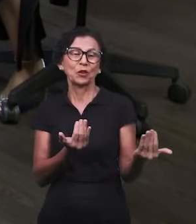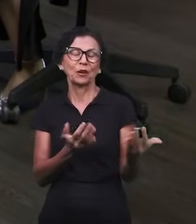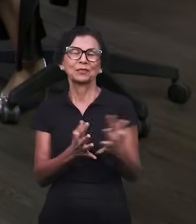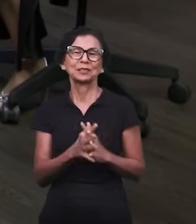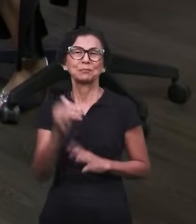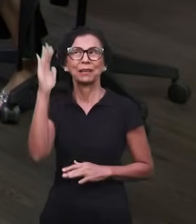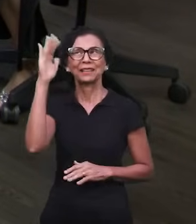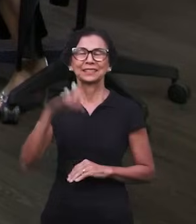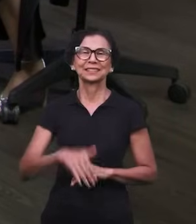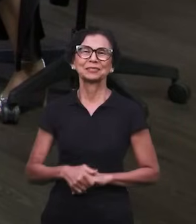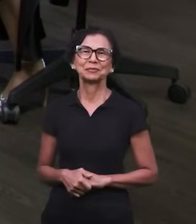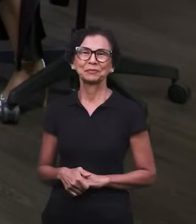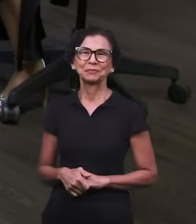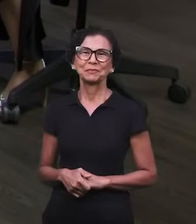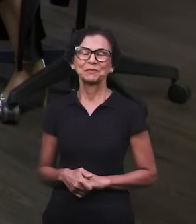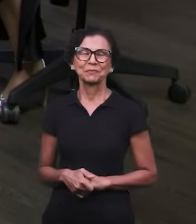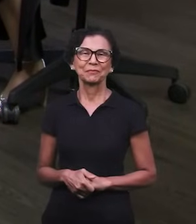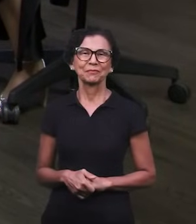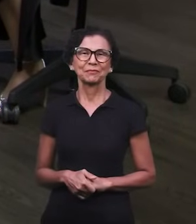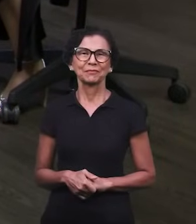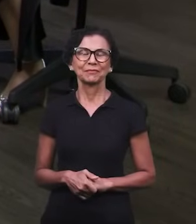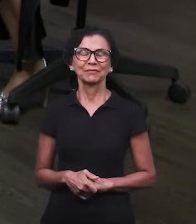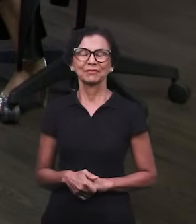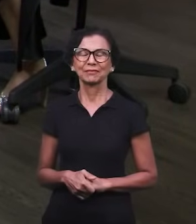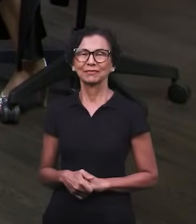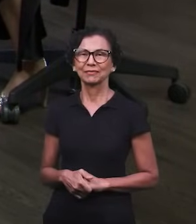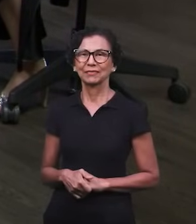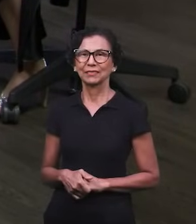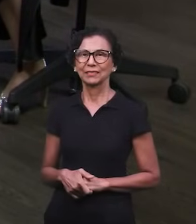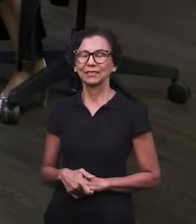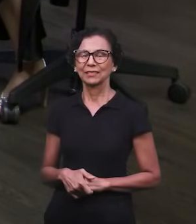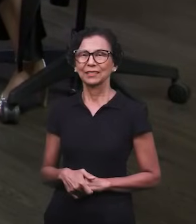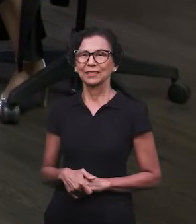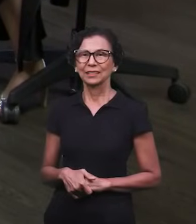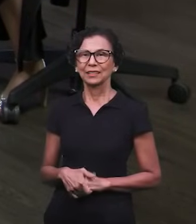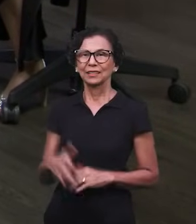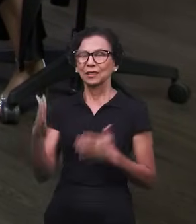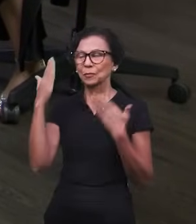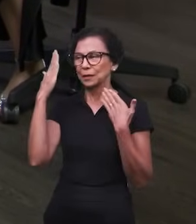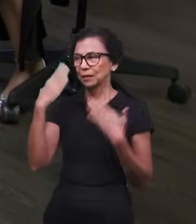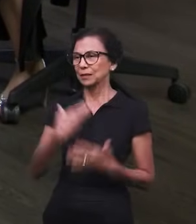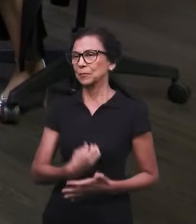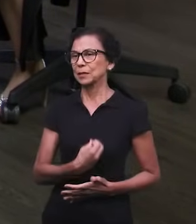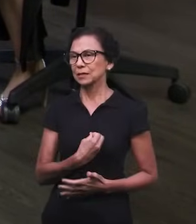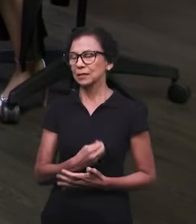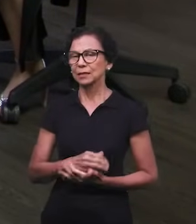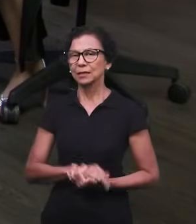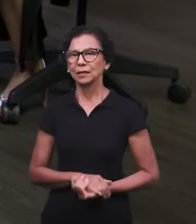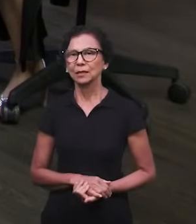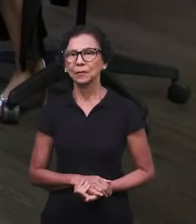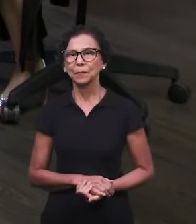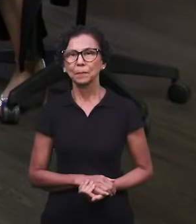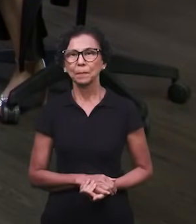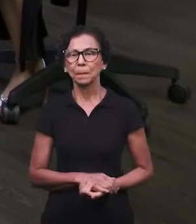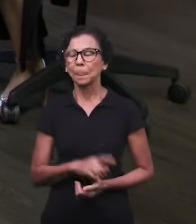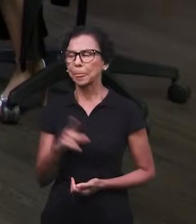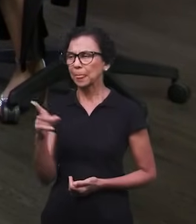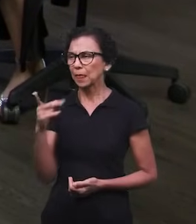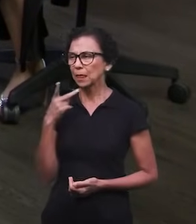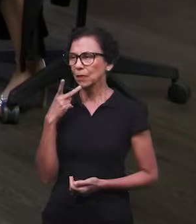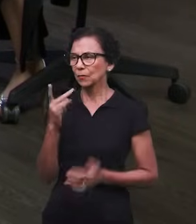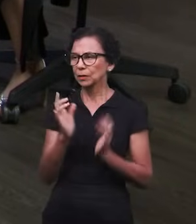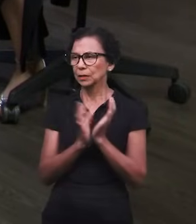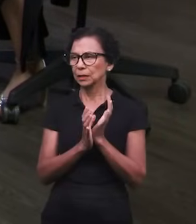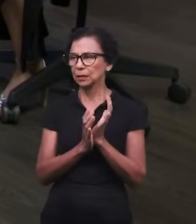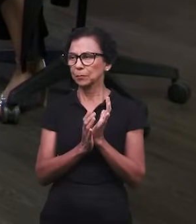desse programa. Raíssa, agradecer a sua participação, a paz do Senhor, e pedir que você faça menção da equipe de